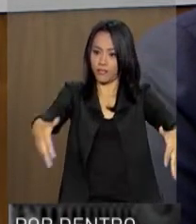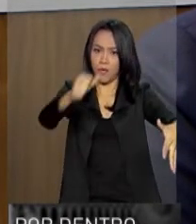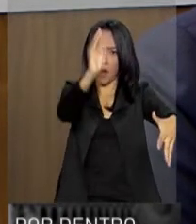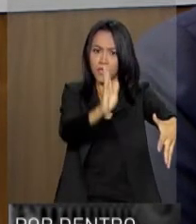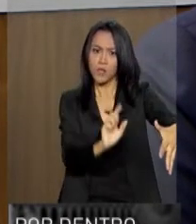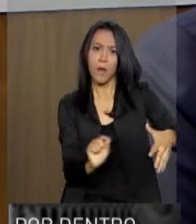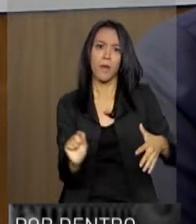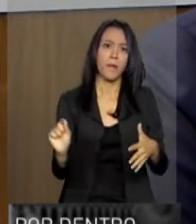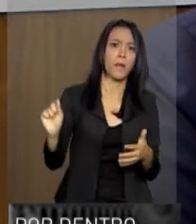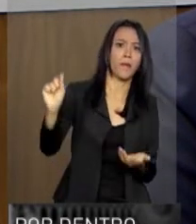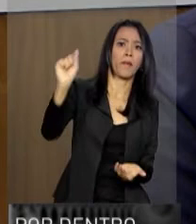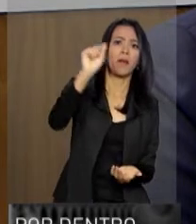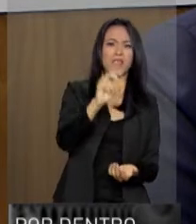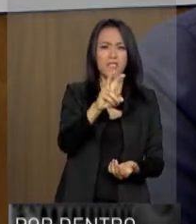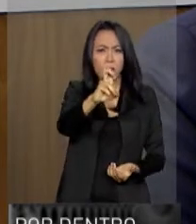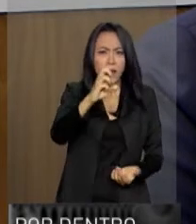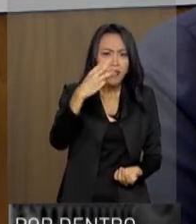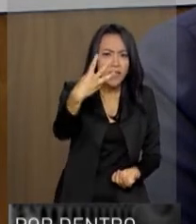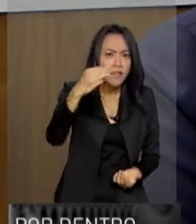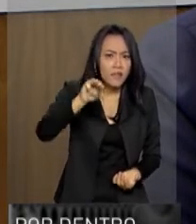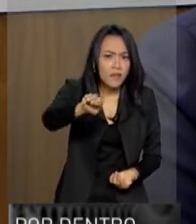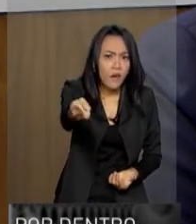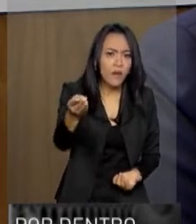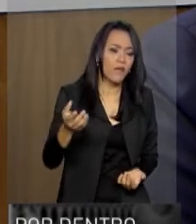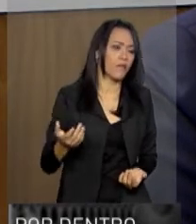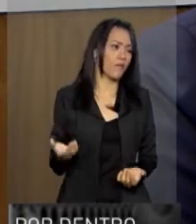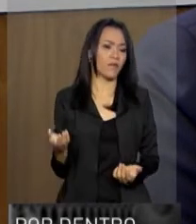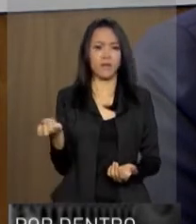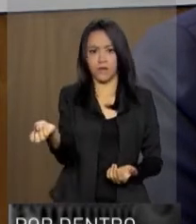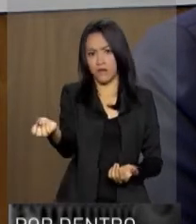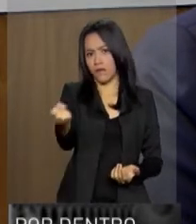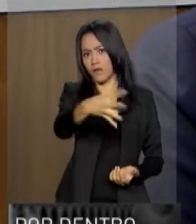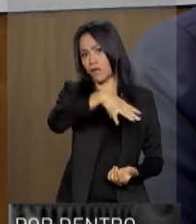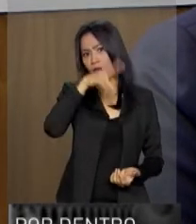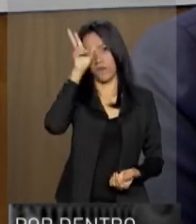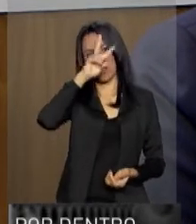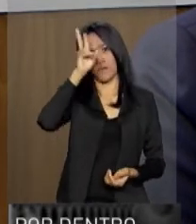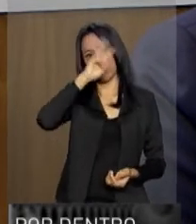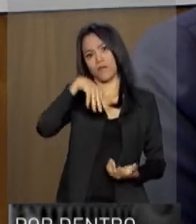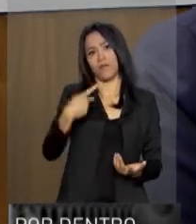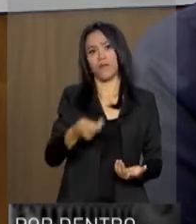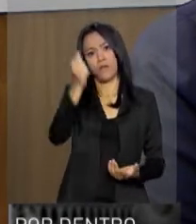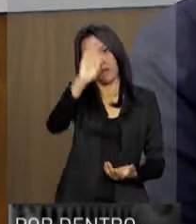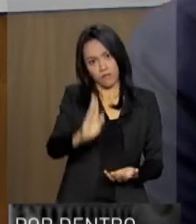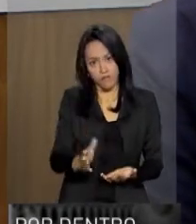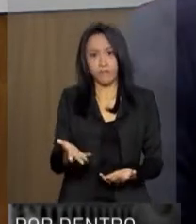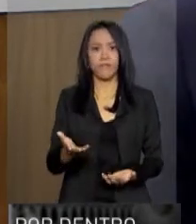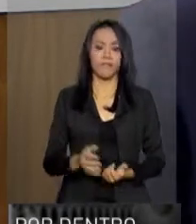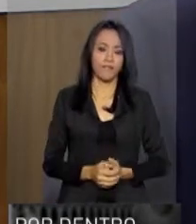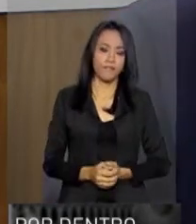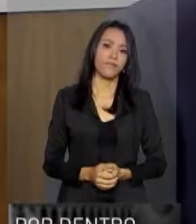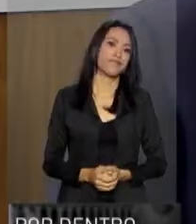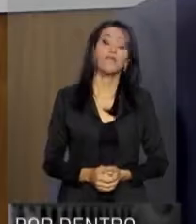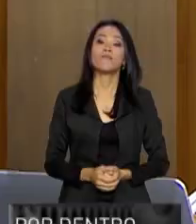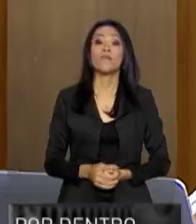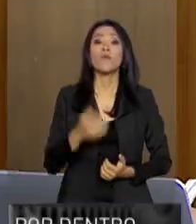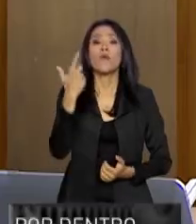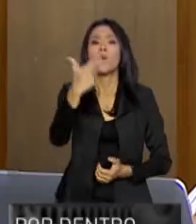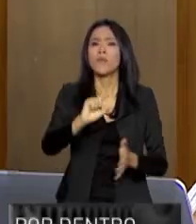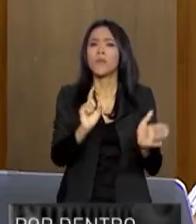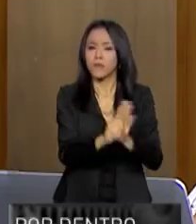53 milhões de brasileiros é uma nova página na história da colectividade nosso país seja os mais alguma